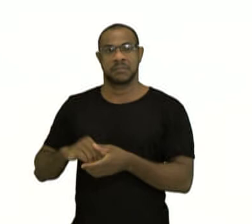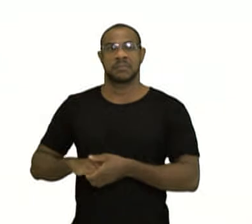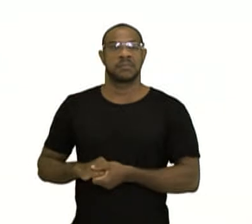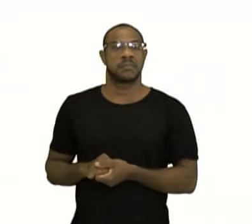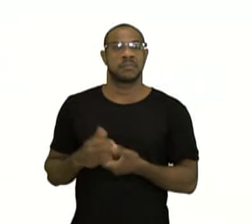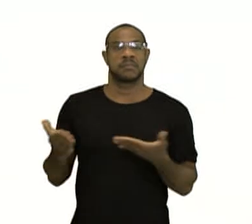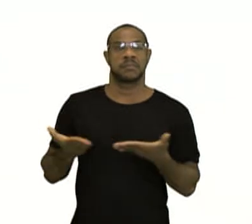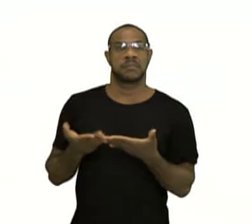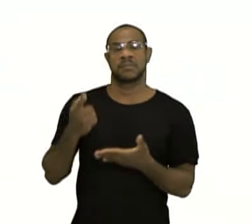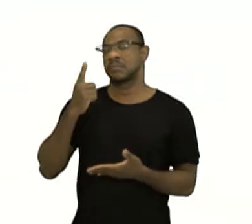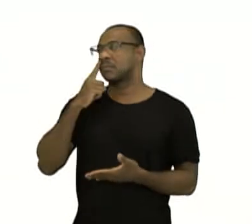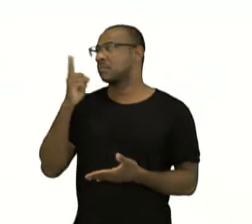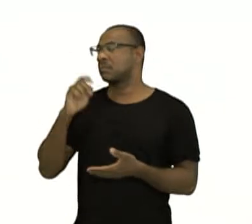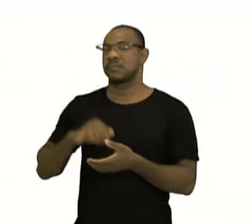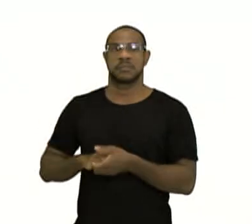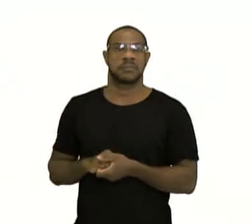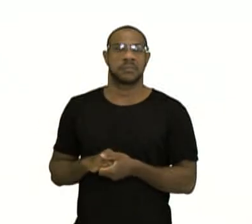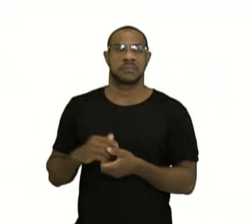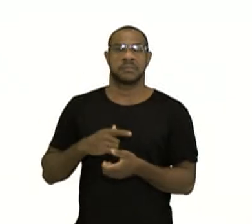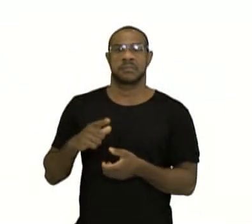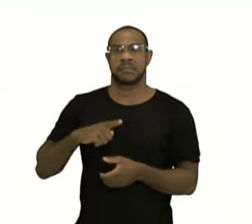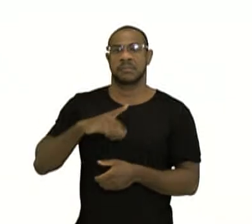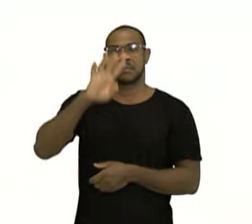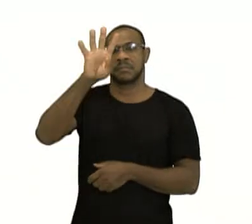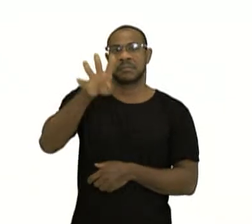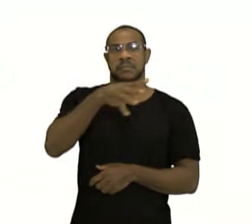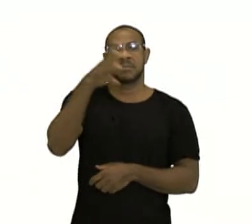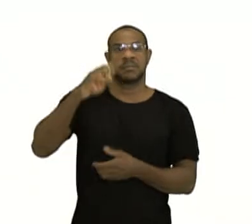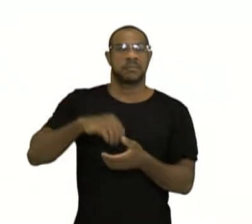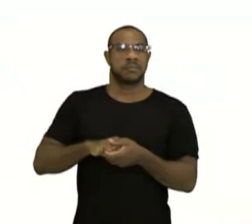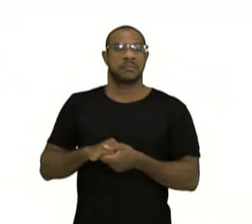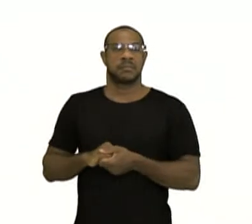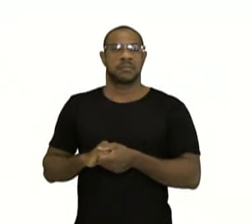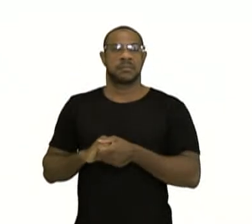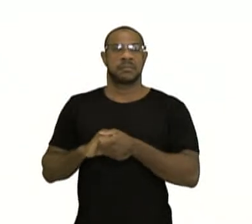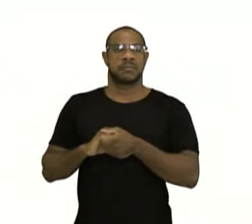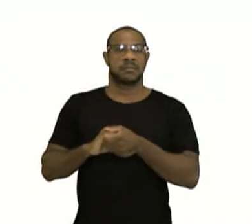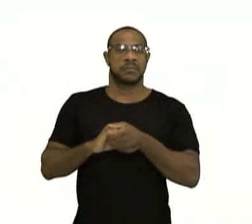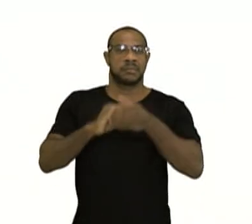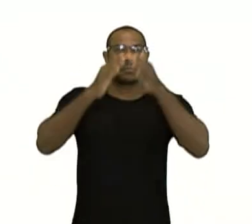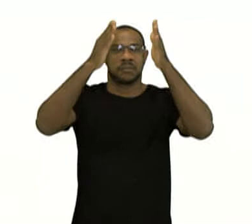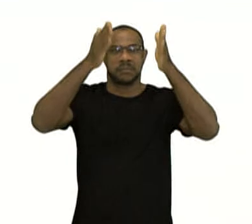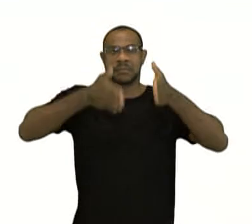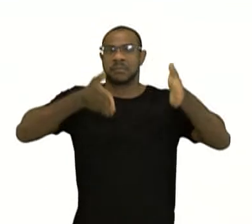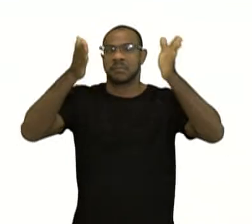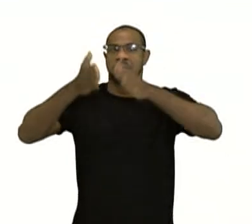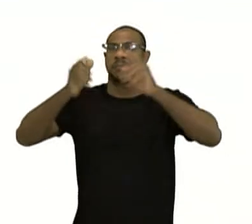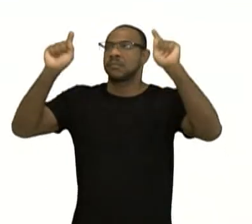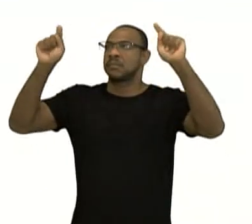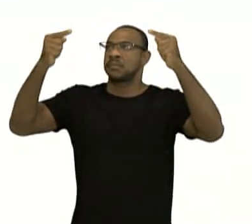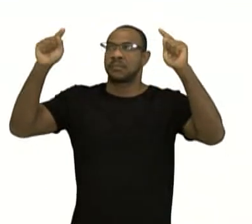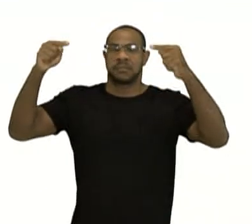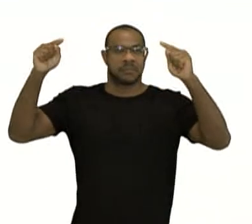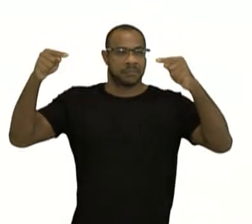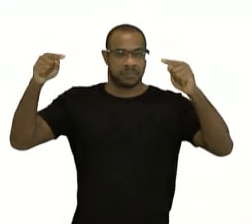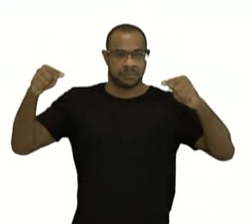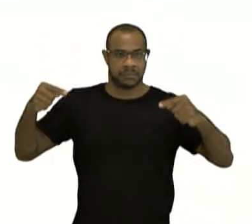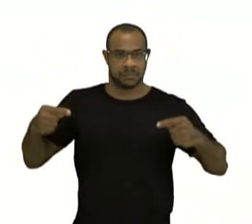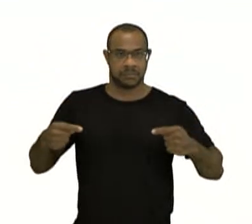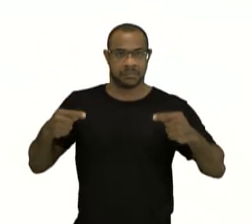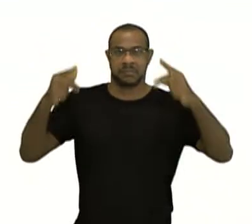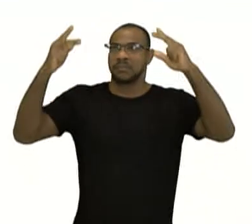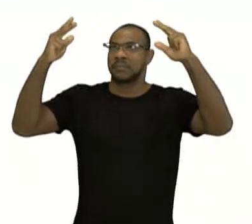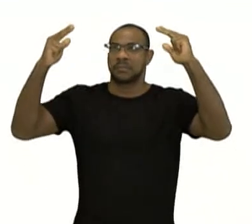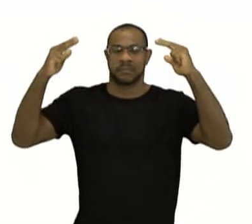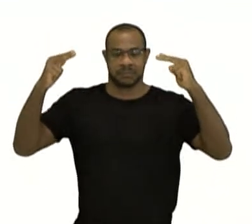ver aqui nós temos uma tabela. Condicional simples e regular, agora muda um pouco. Mirem ali,